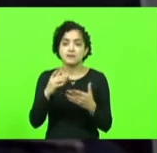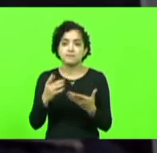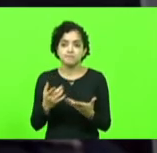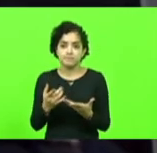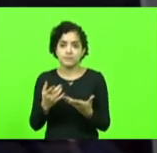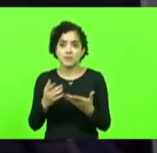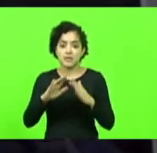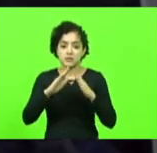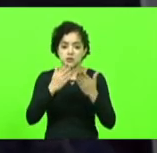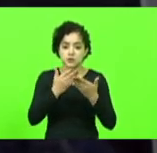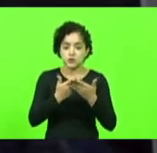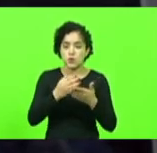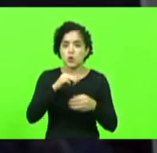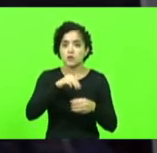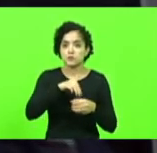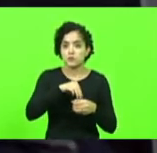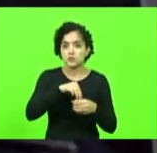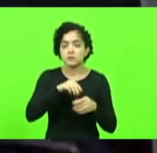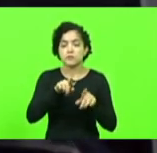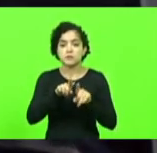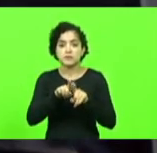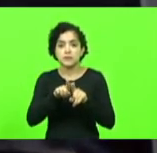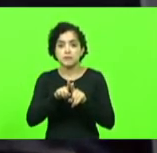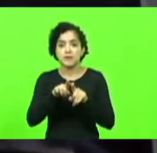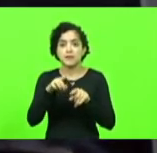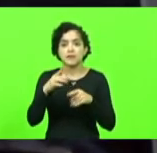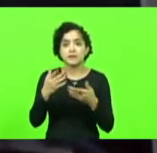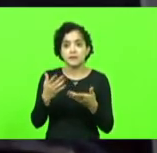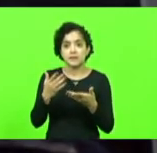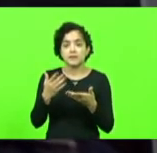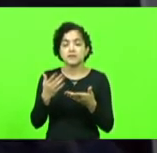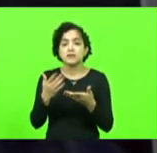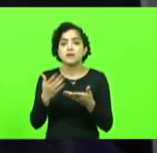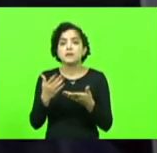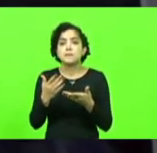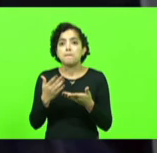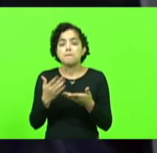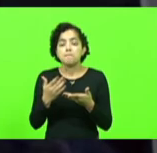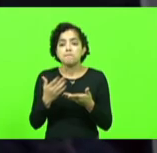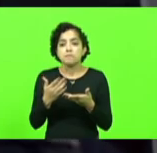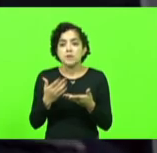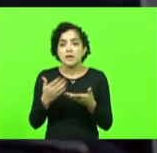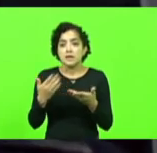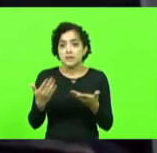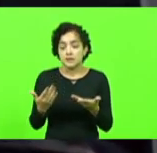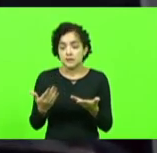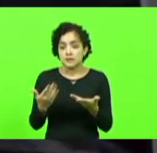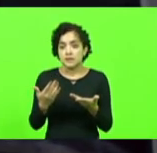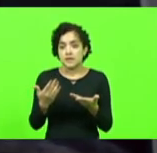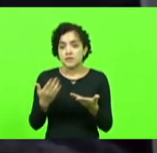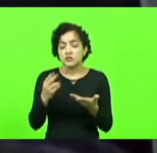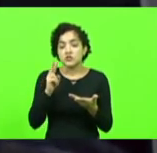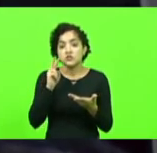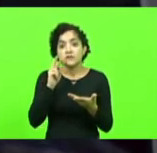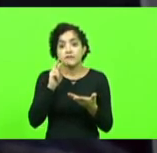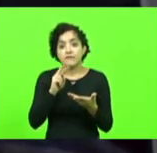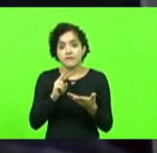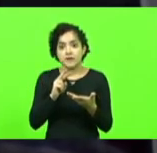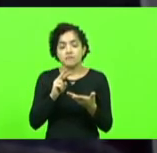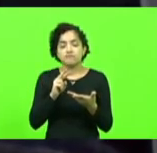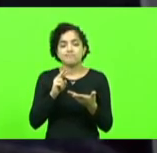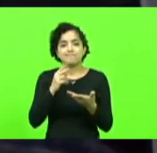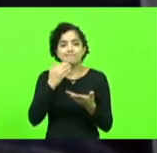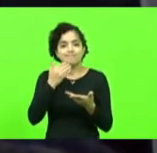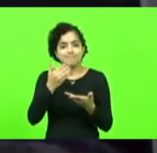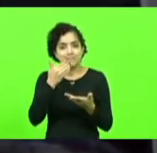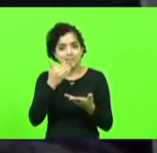escolas municipais, né, dentro das crianças que são público-alvo da educação especial, a gente vê a grande demanda que nós temos